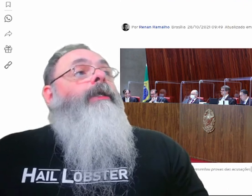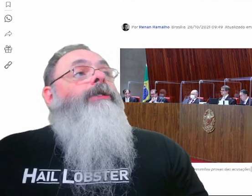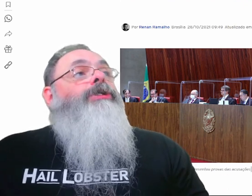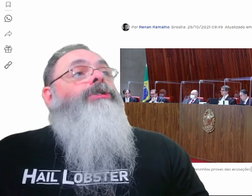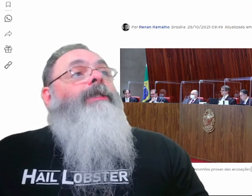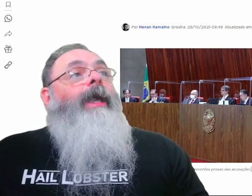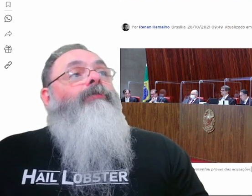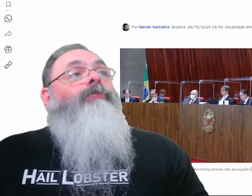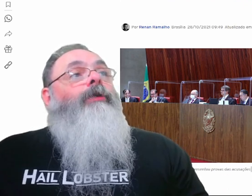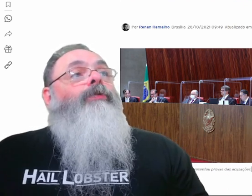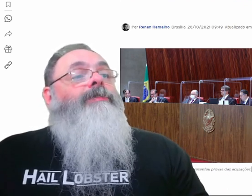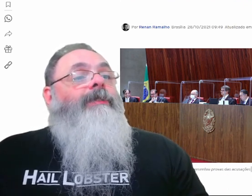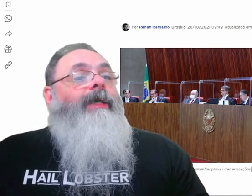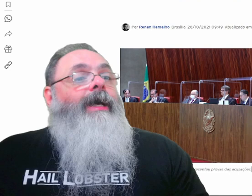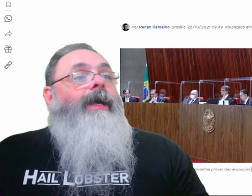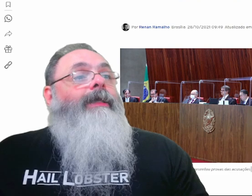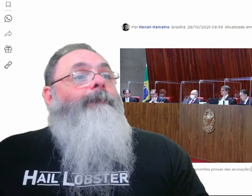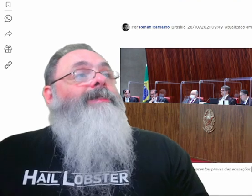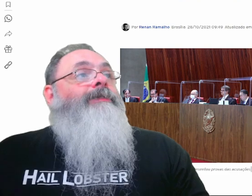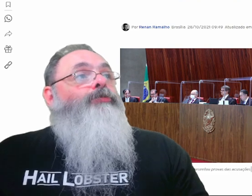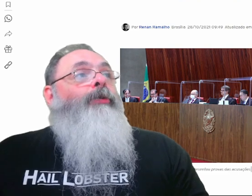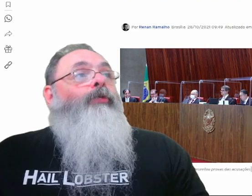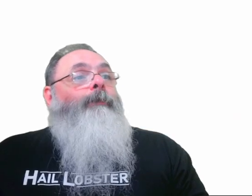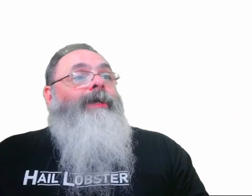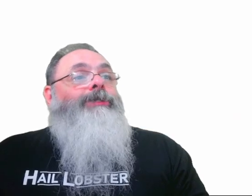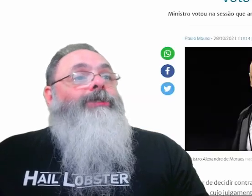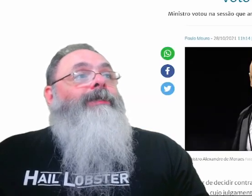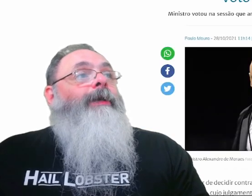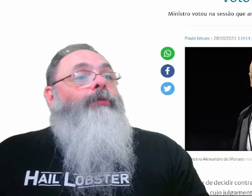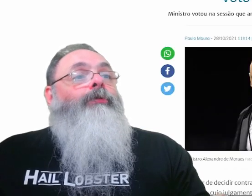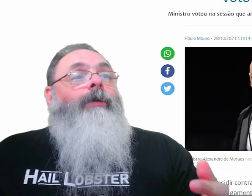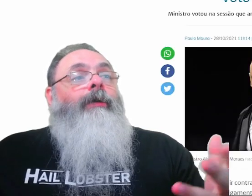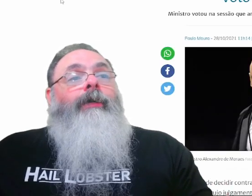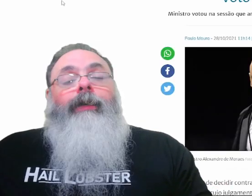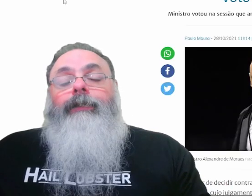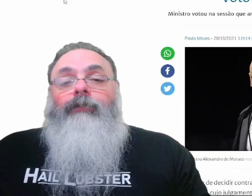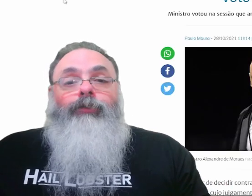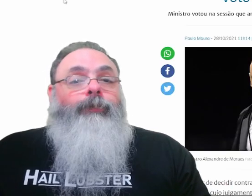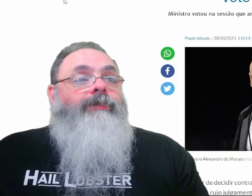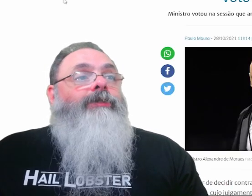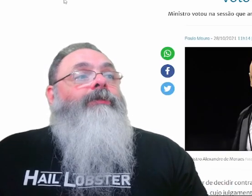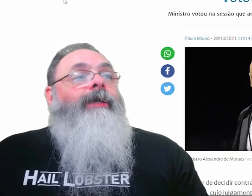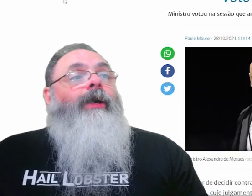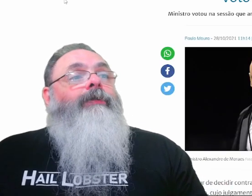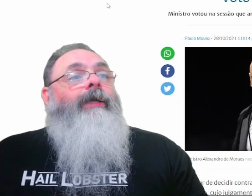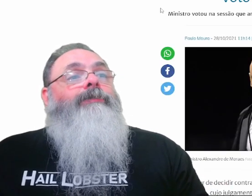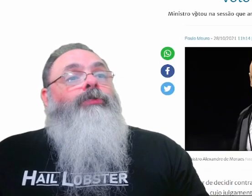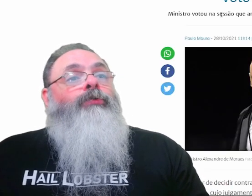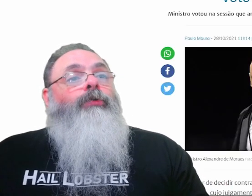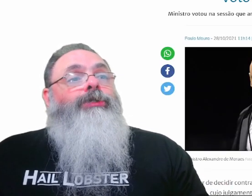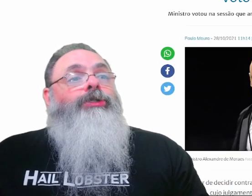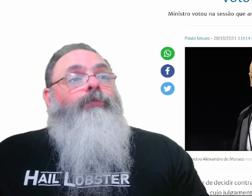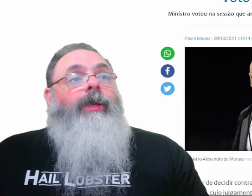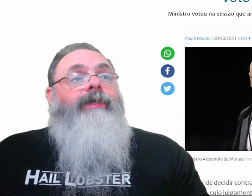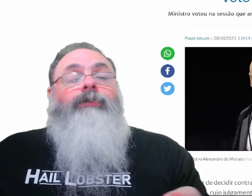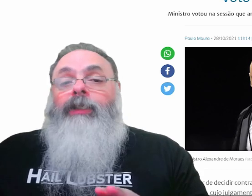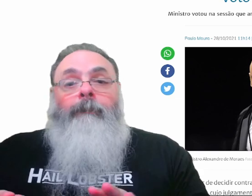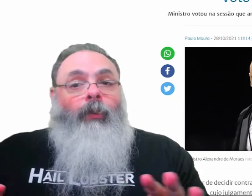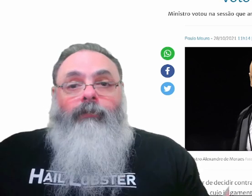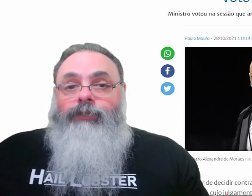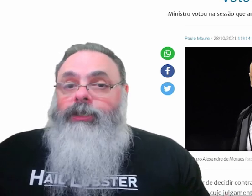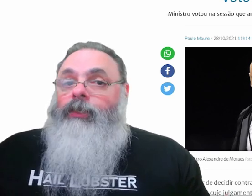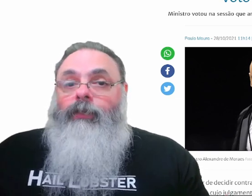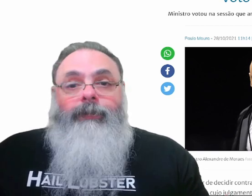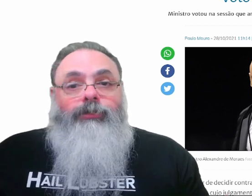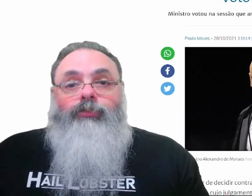recado que a gente deve considerar que é bastante preocupante até para o devido processo legal né segundo Alexandre